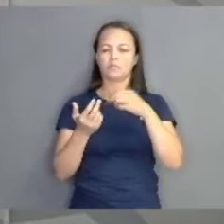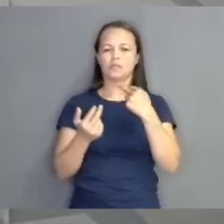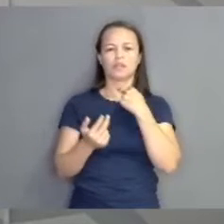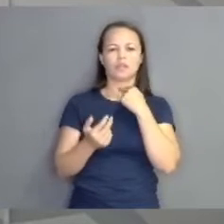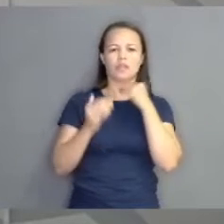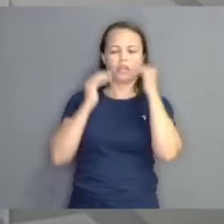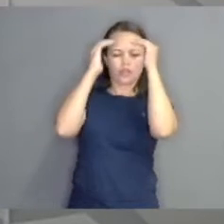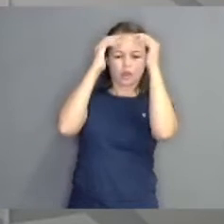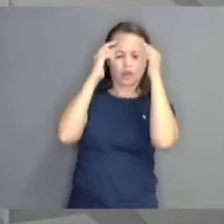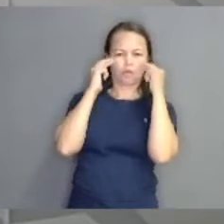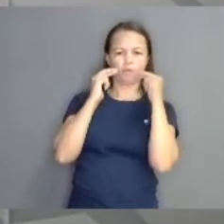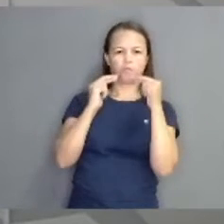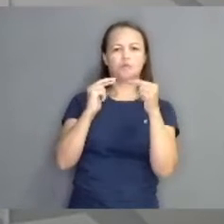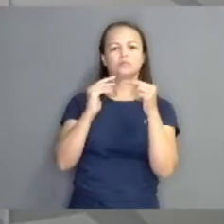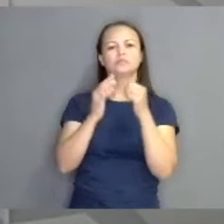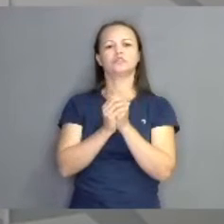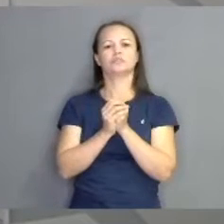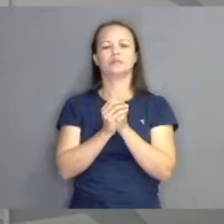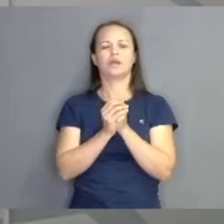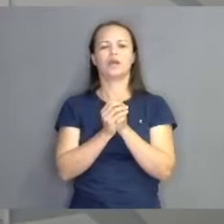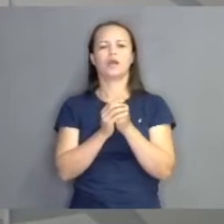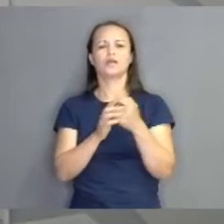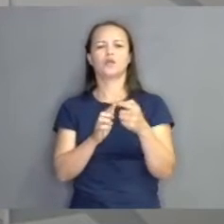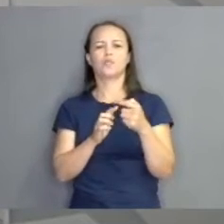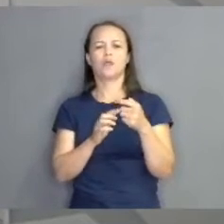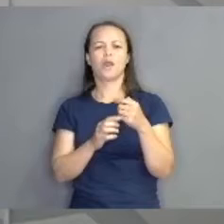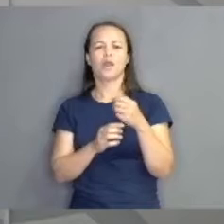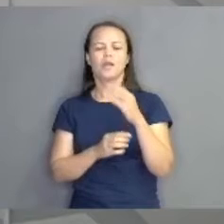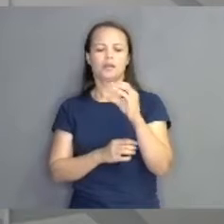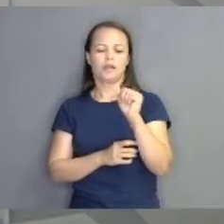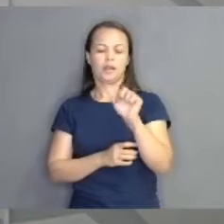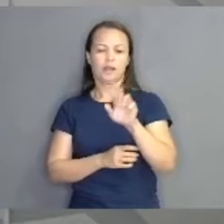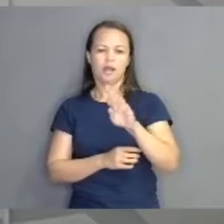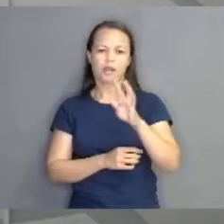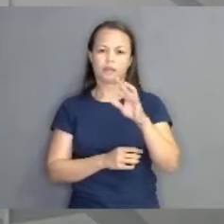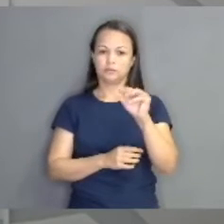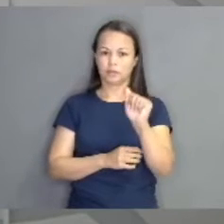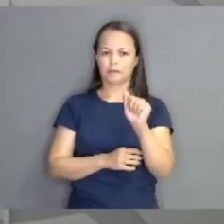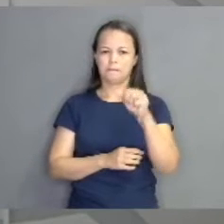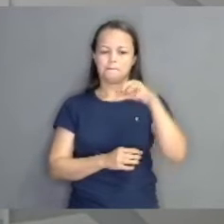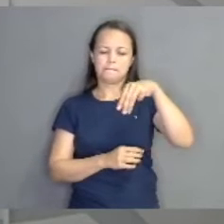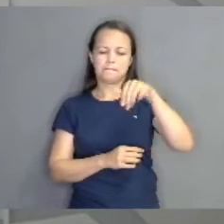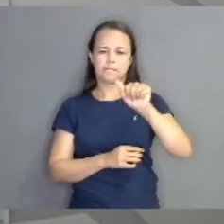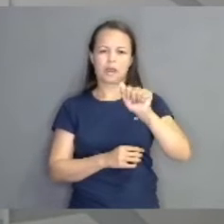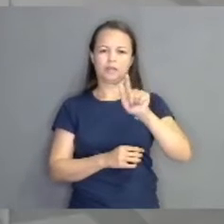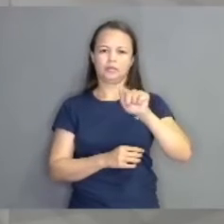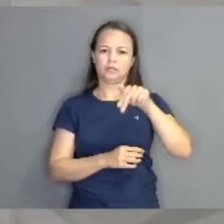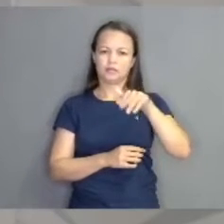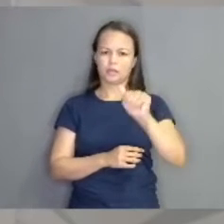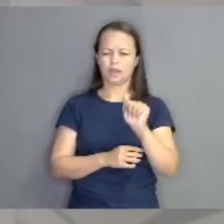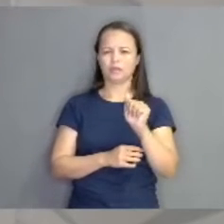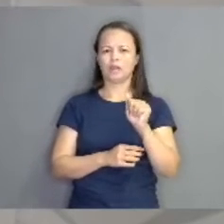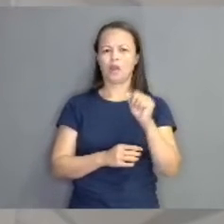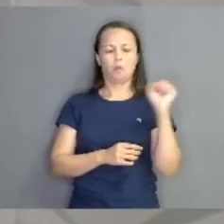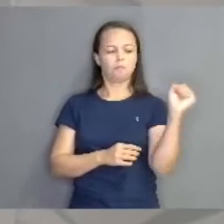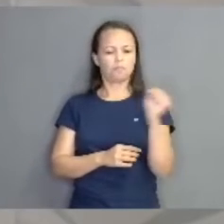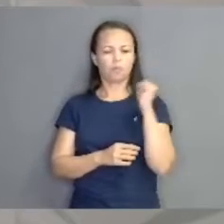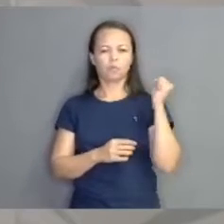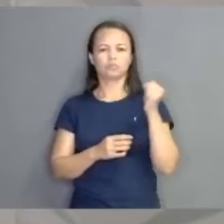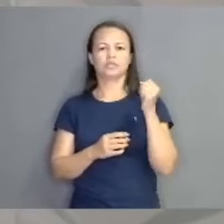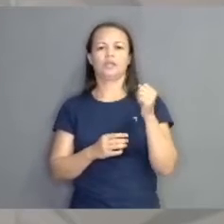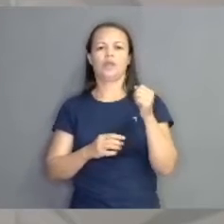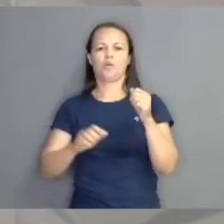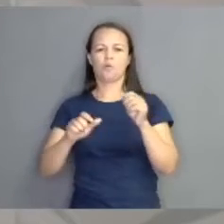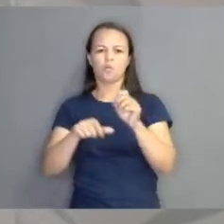né? Porque uma Carta Magna, uma Constituição, ela dá muito poder ao legislativo,